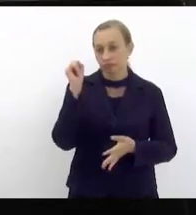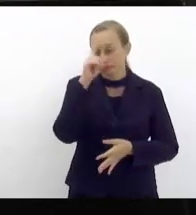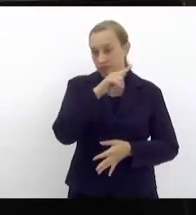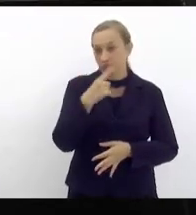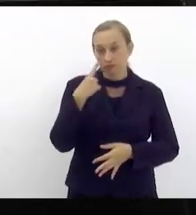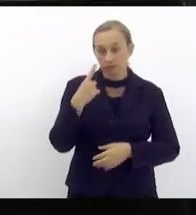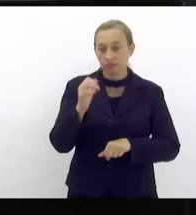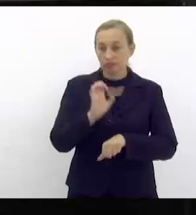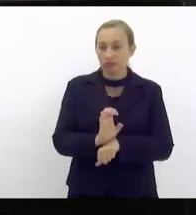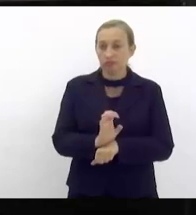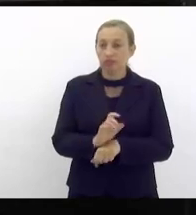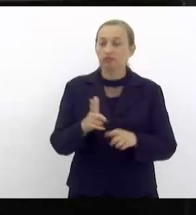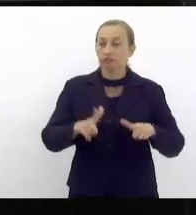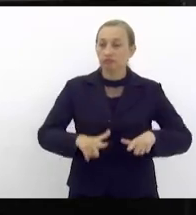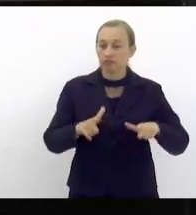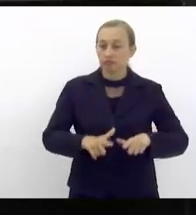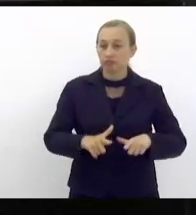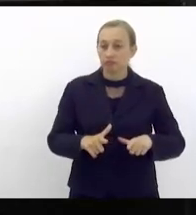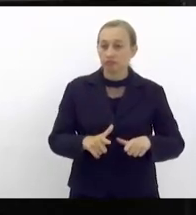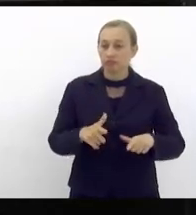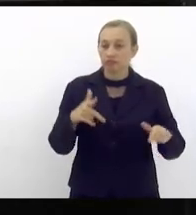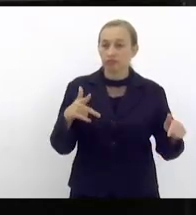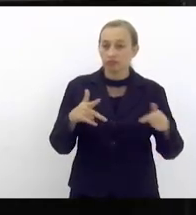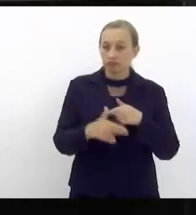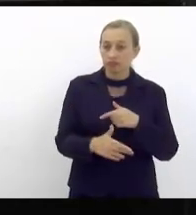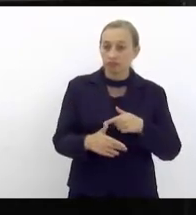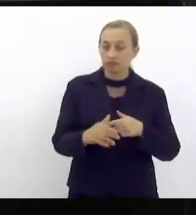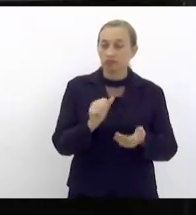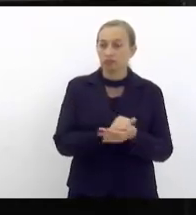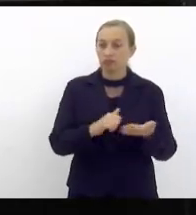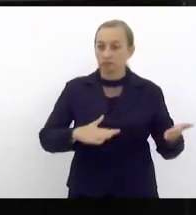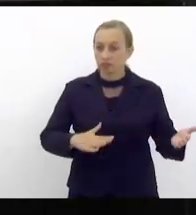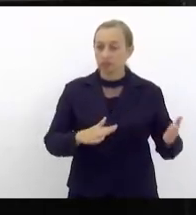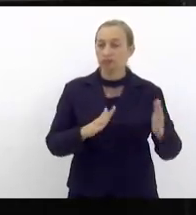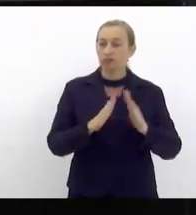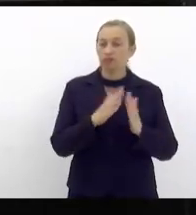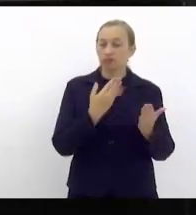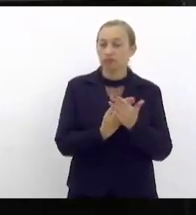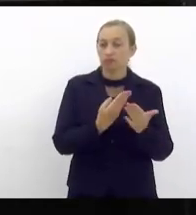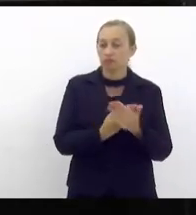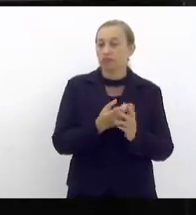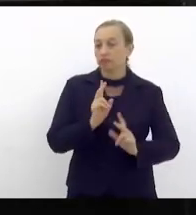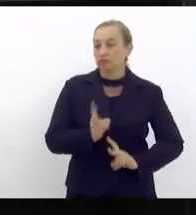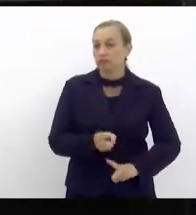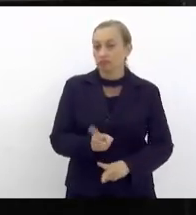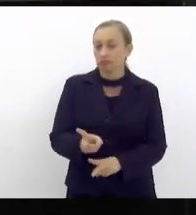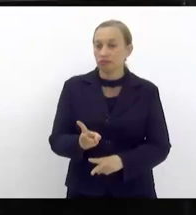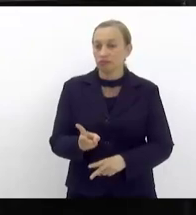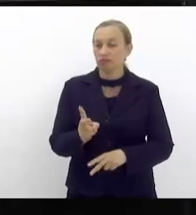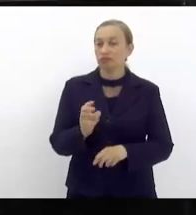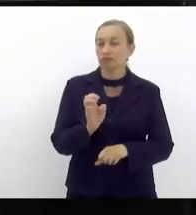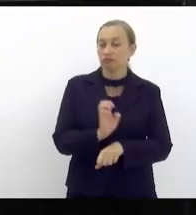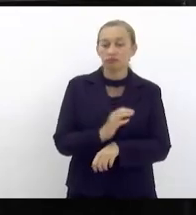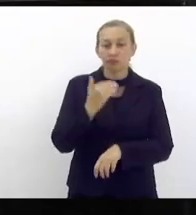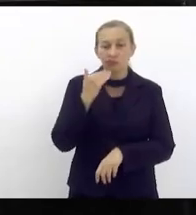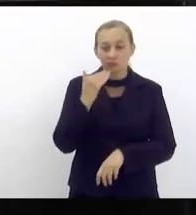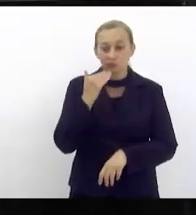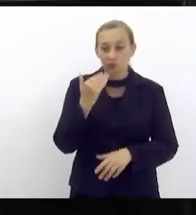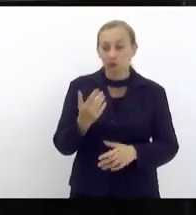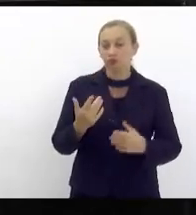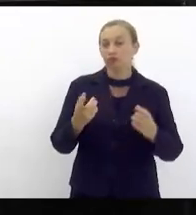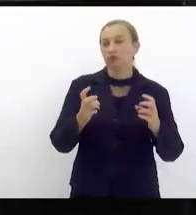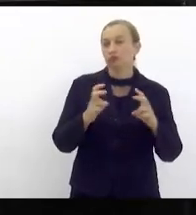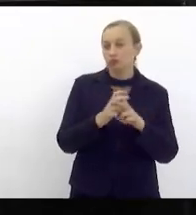onde é os índices de interrupção das atividades escolares é constante o estado é deflagrado por